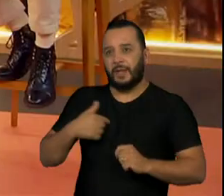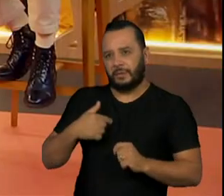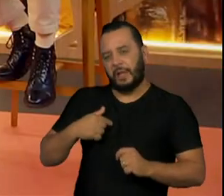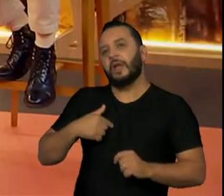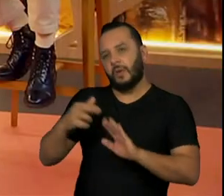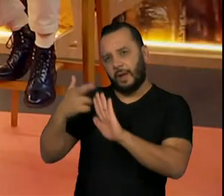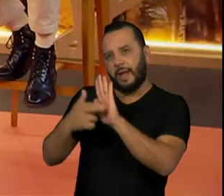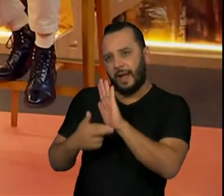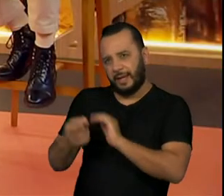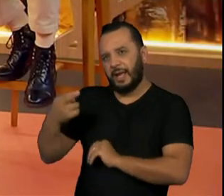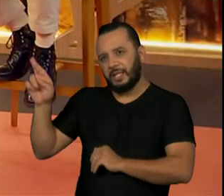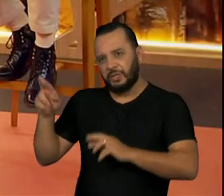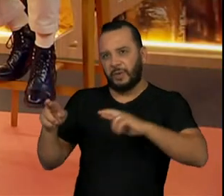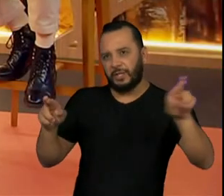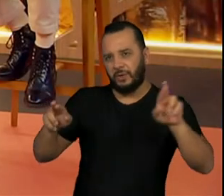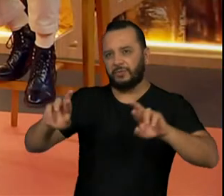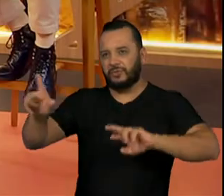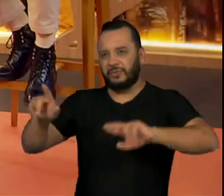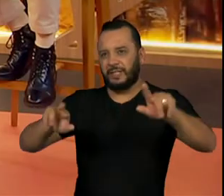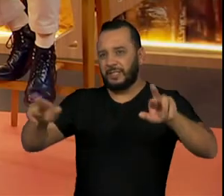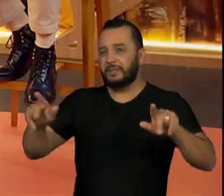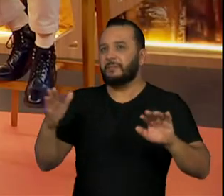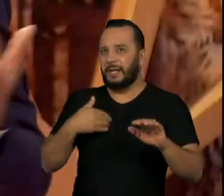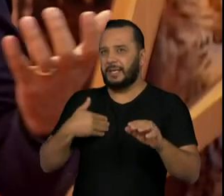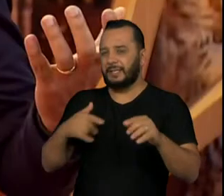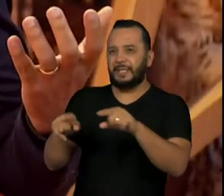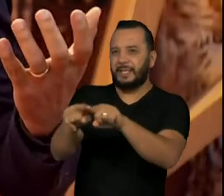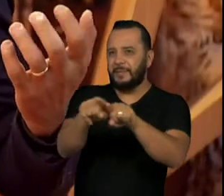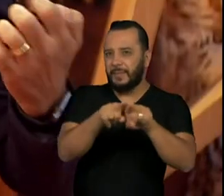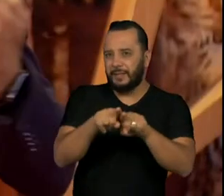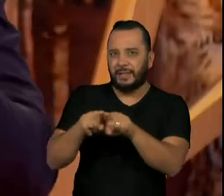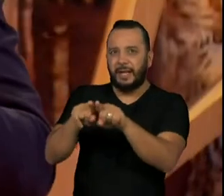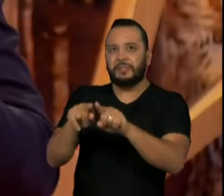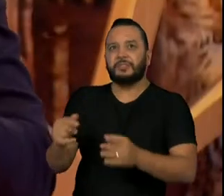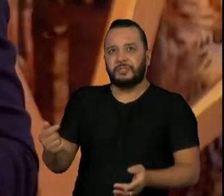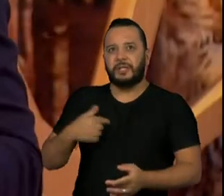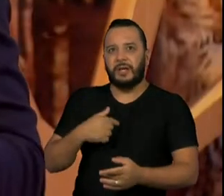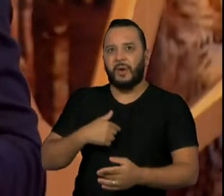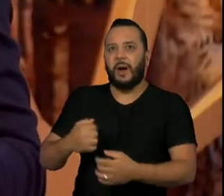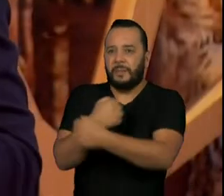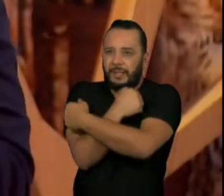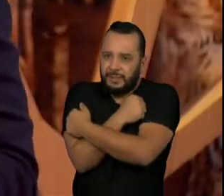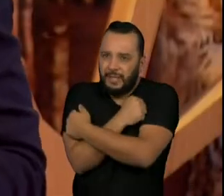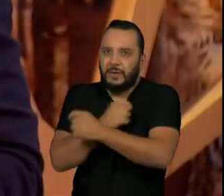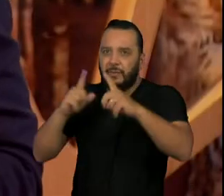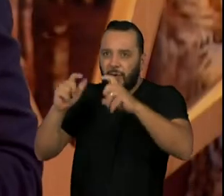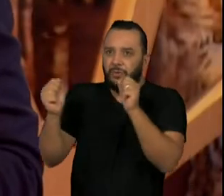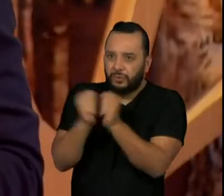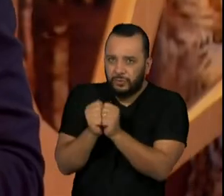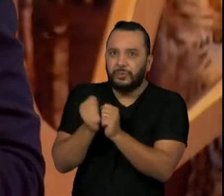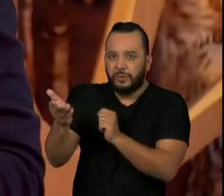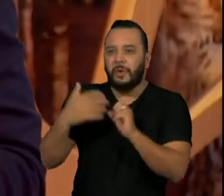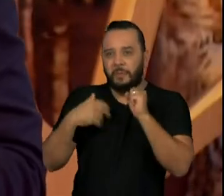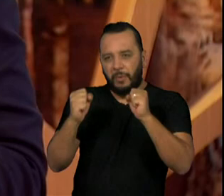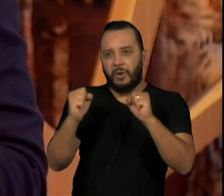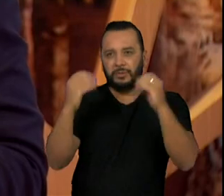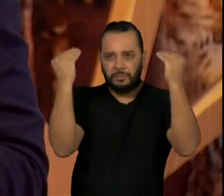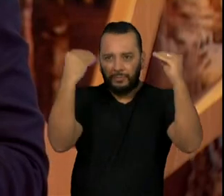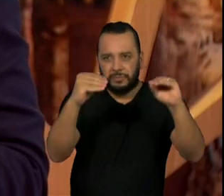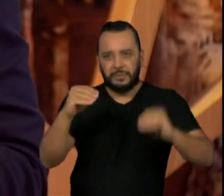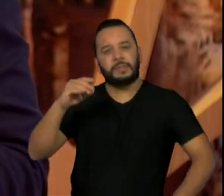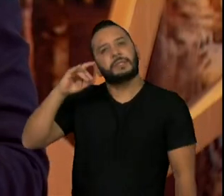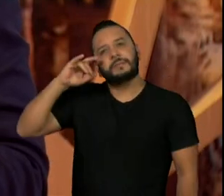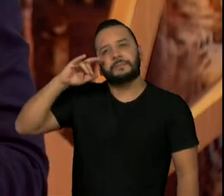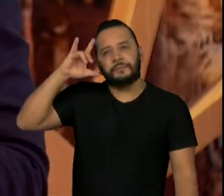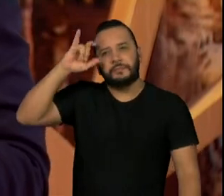deles, mas em termos de irmandade, eu não fui um hipócrita quando eu o abracei, tirei uma foto e perguntei se eu poderia colocar no Instagram,